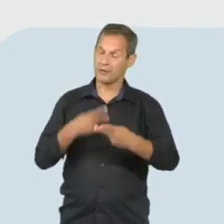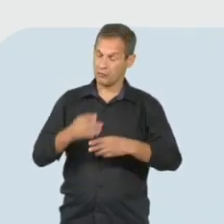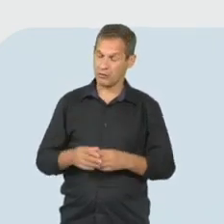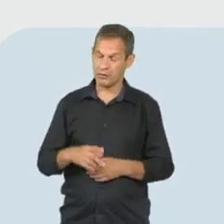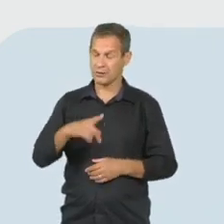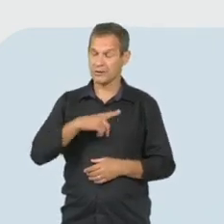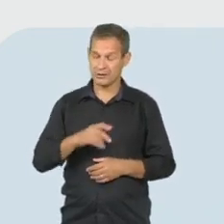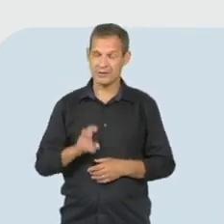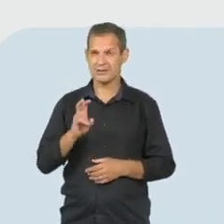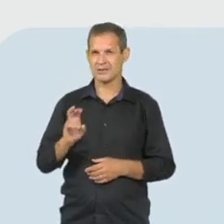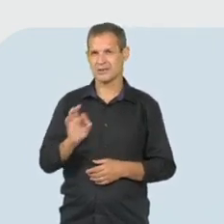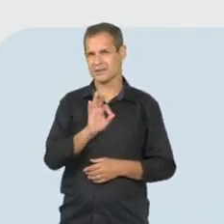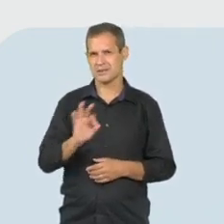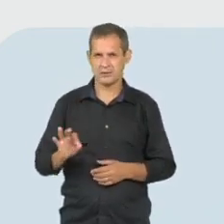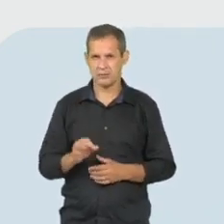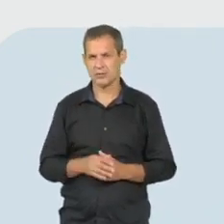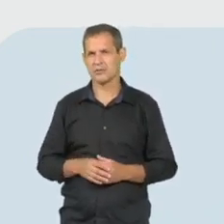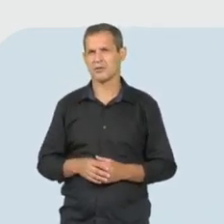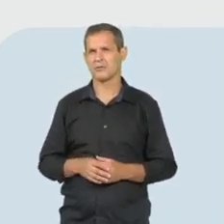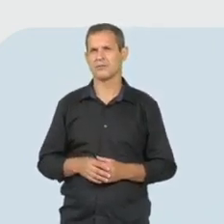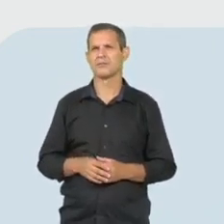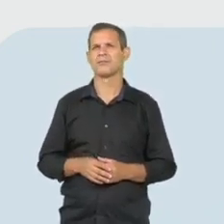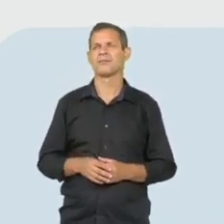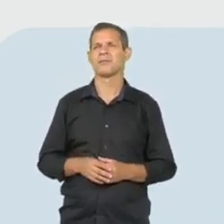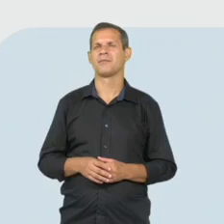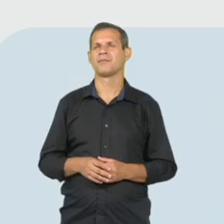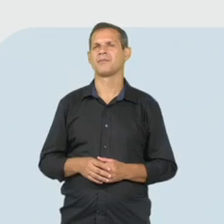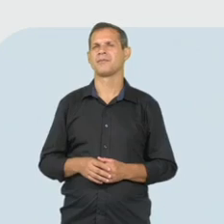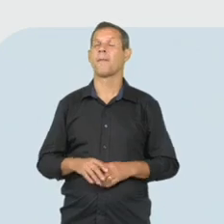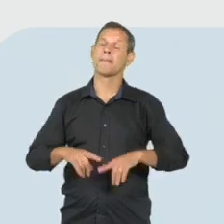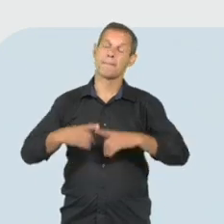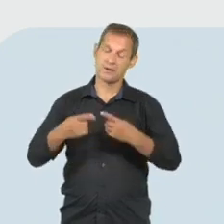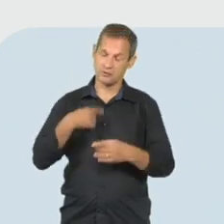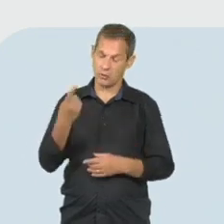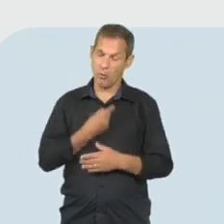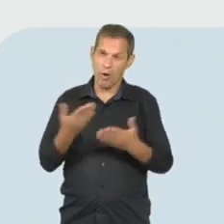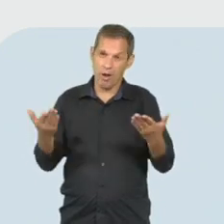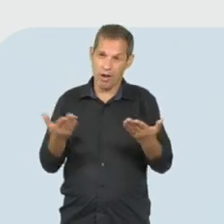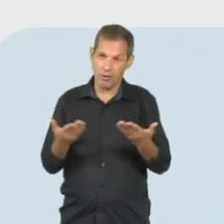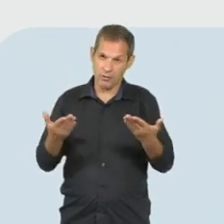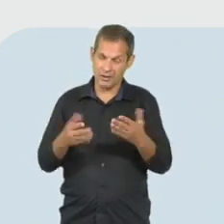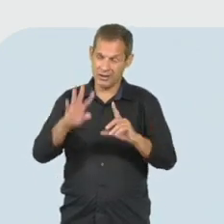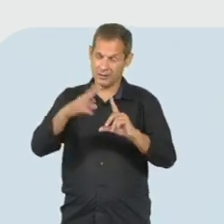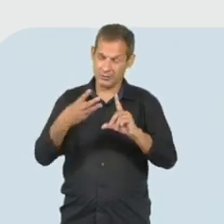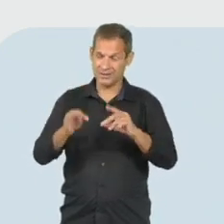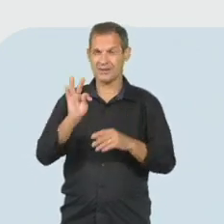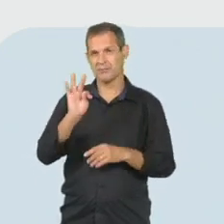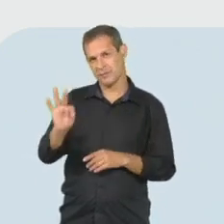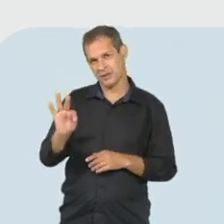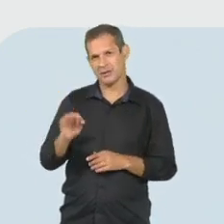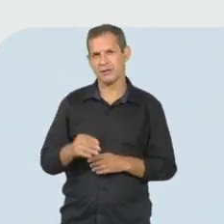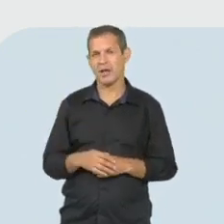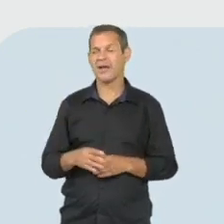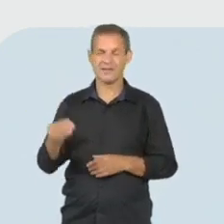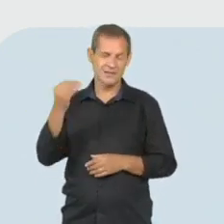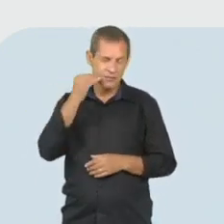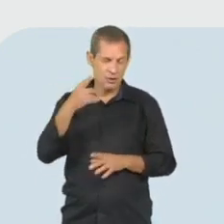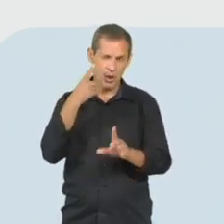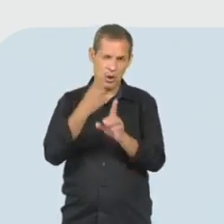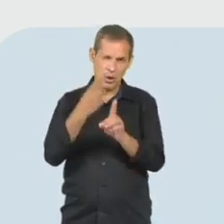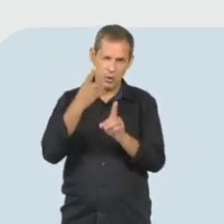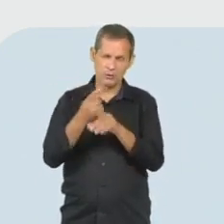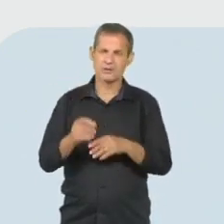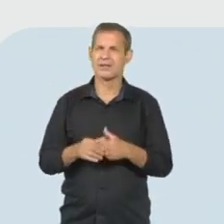nível de significância até 5%. Então, nós vamos agora para a tabela T e tentar